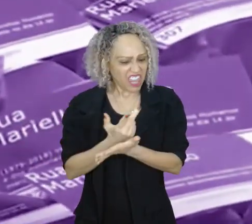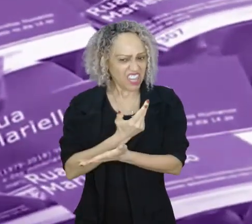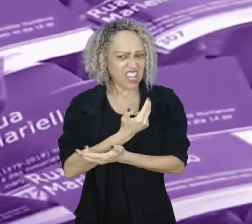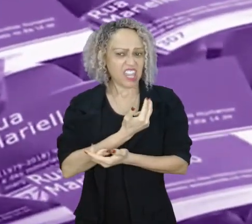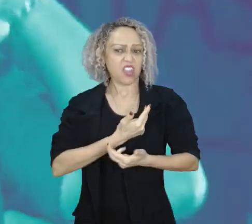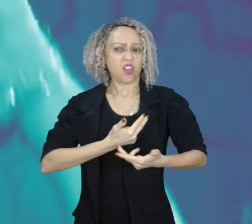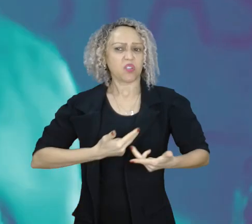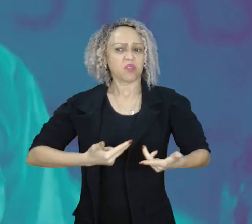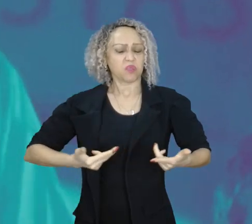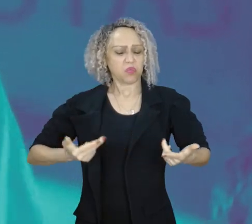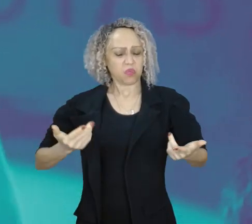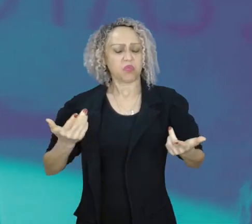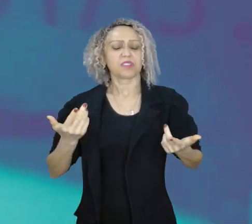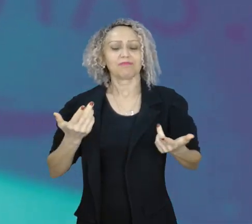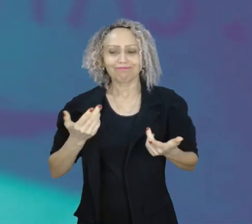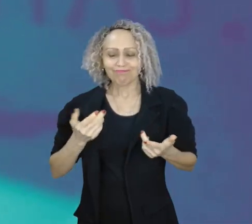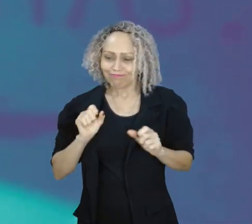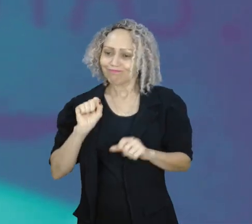acontecer.